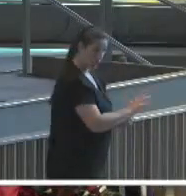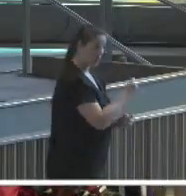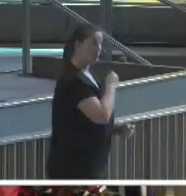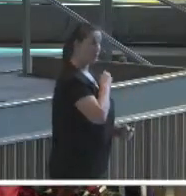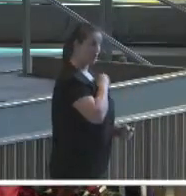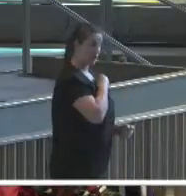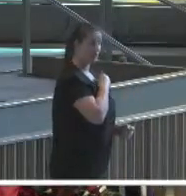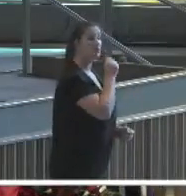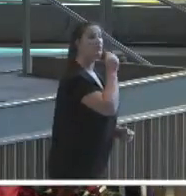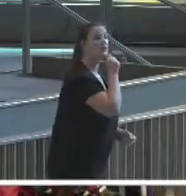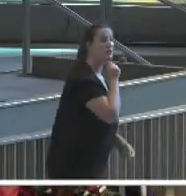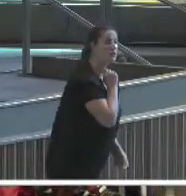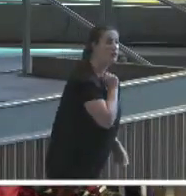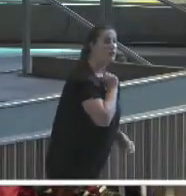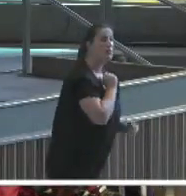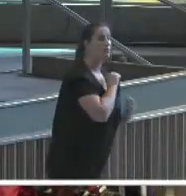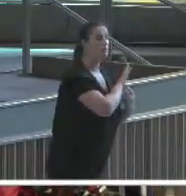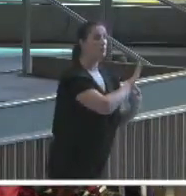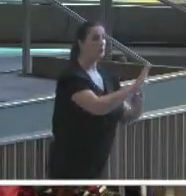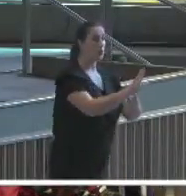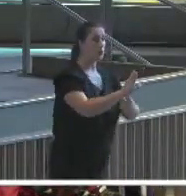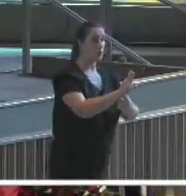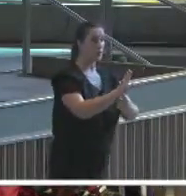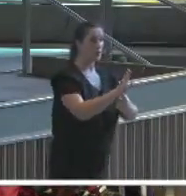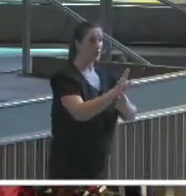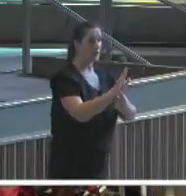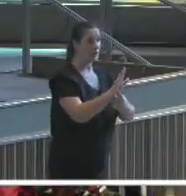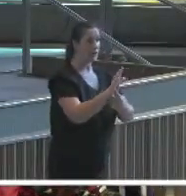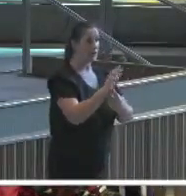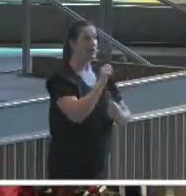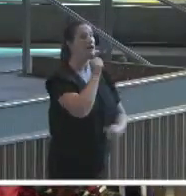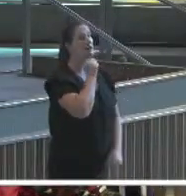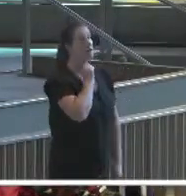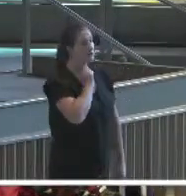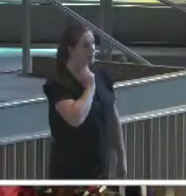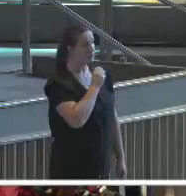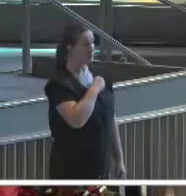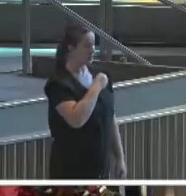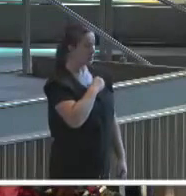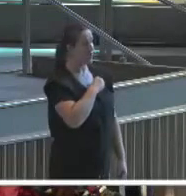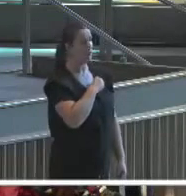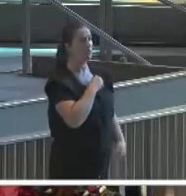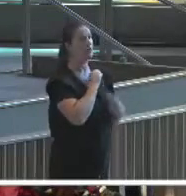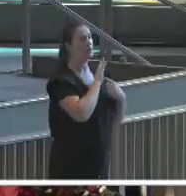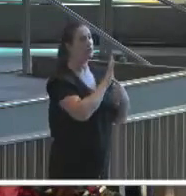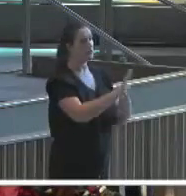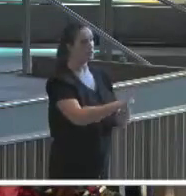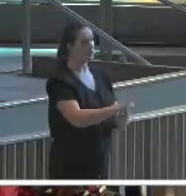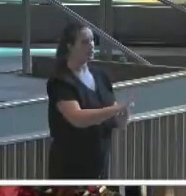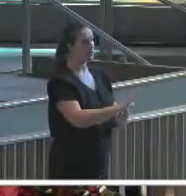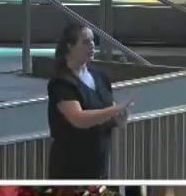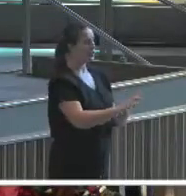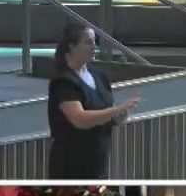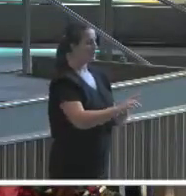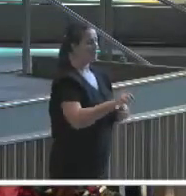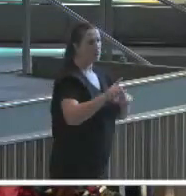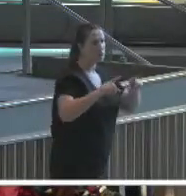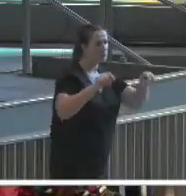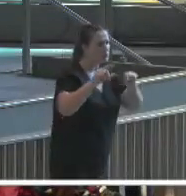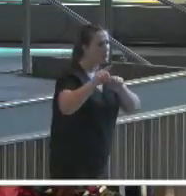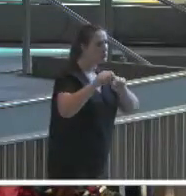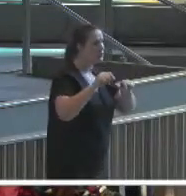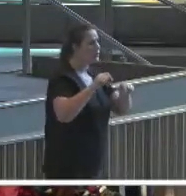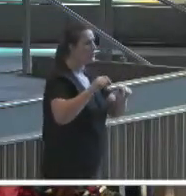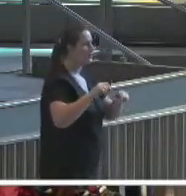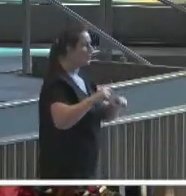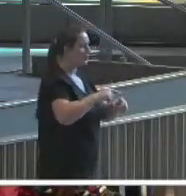todo Israel, por um sorteio, foi sorteando, né, tribo de Judá, depois as famílias, não é? Depois